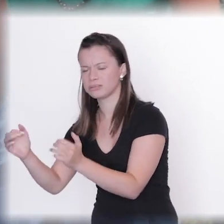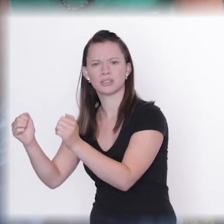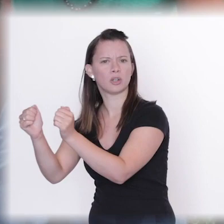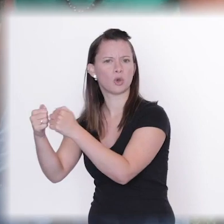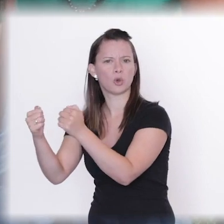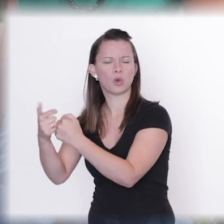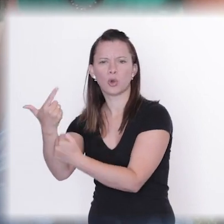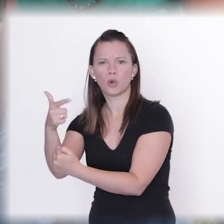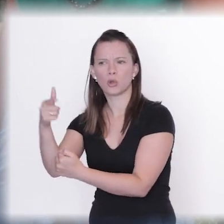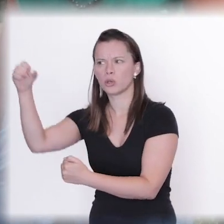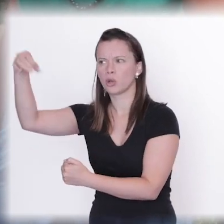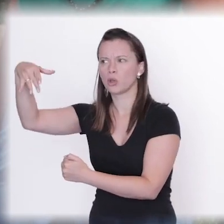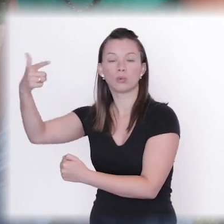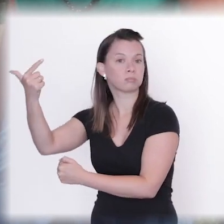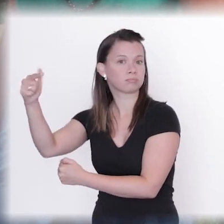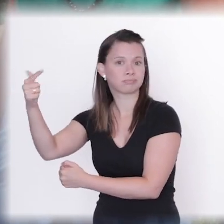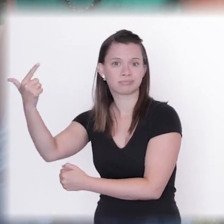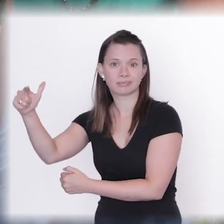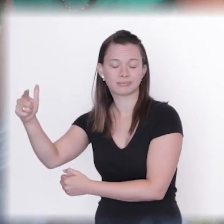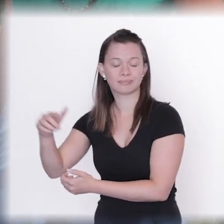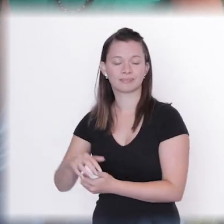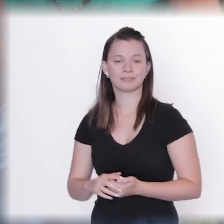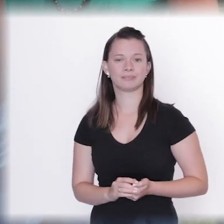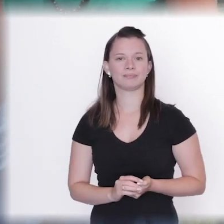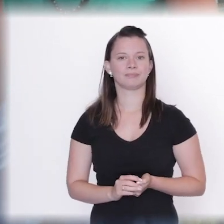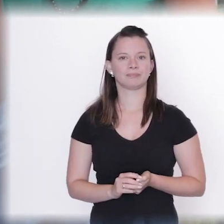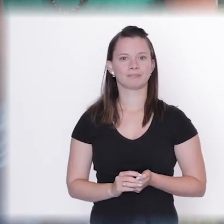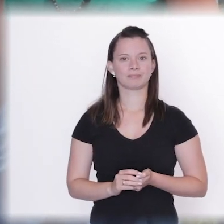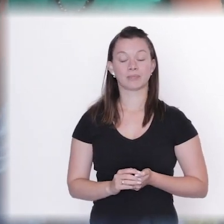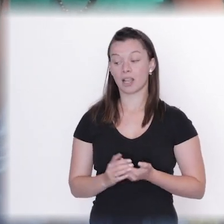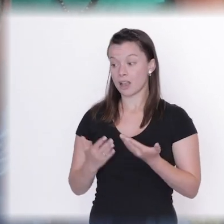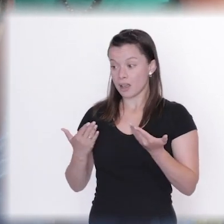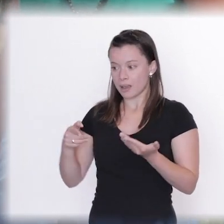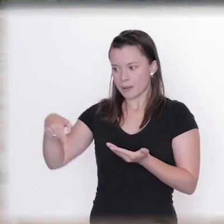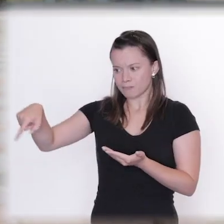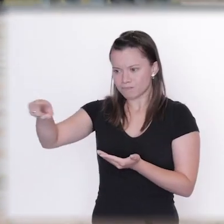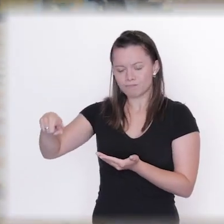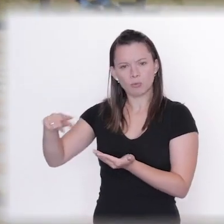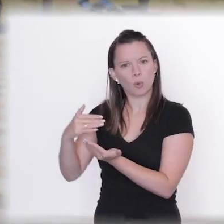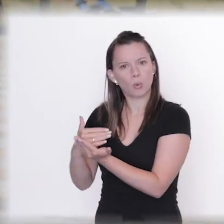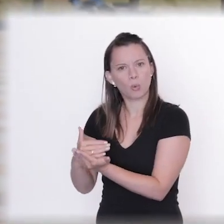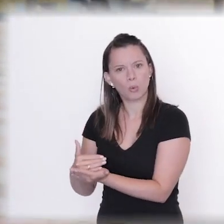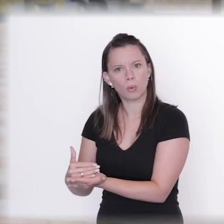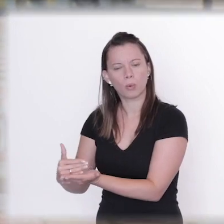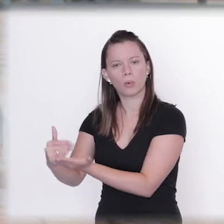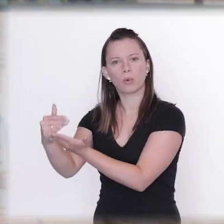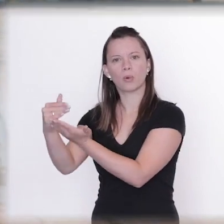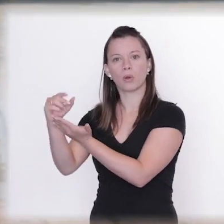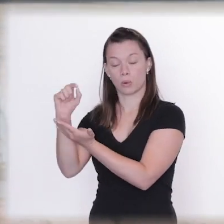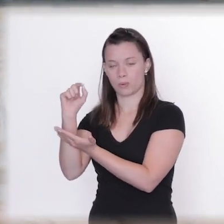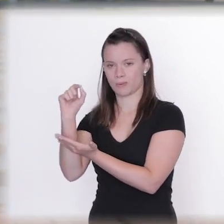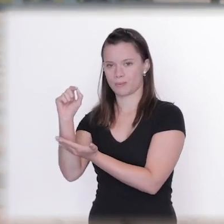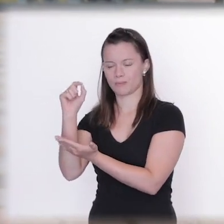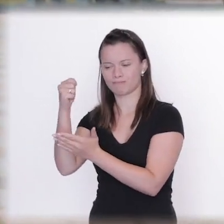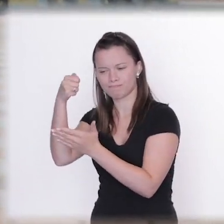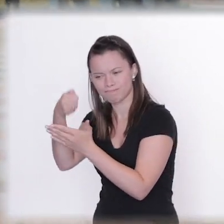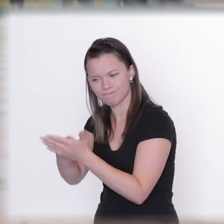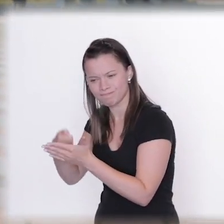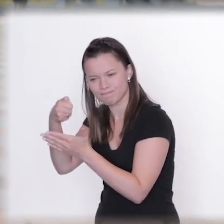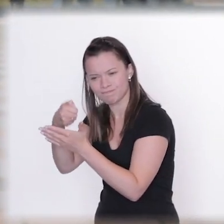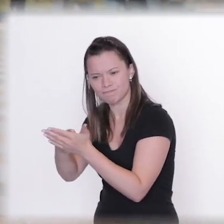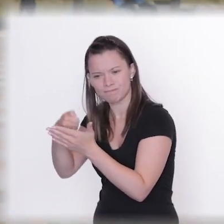iluminação. E aí que vai germinar aquela saga memorável de